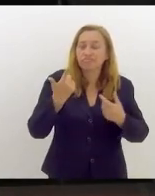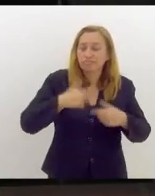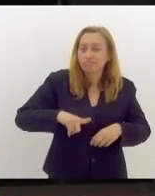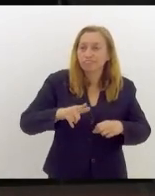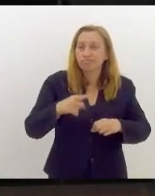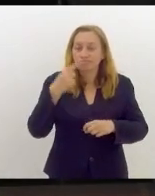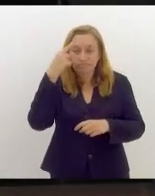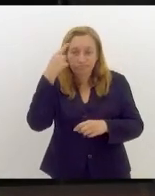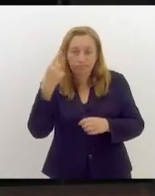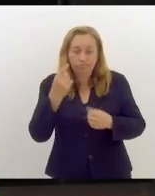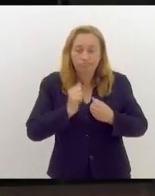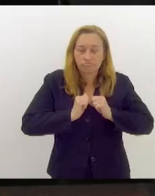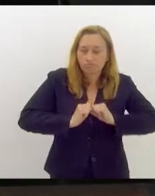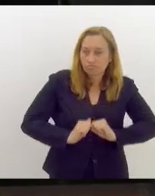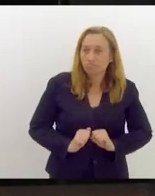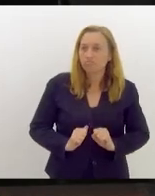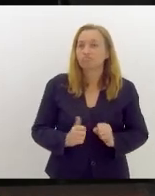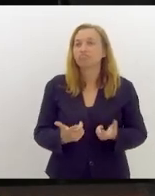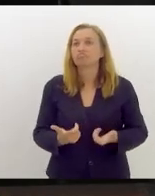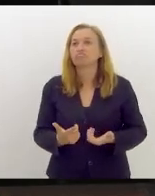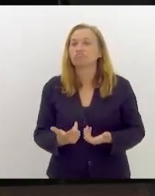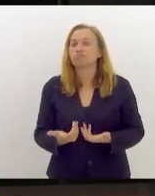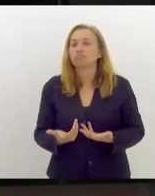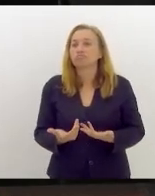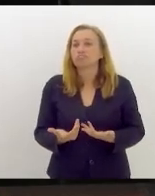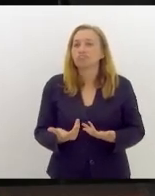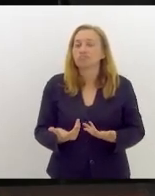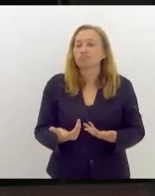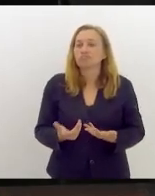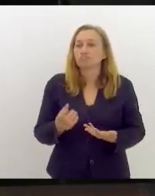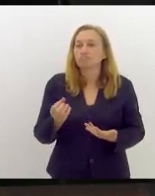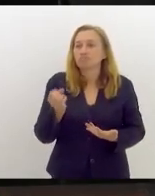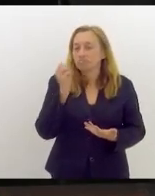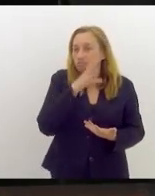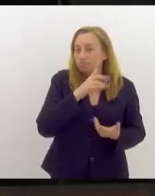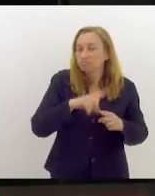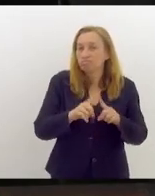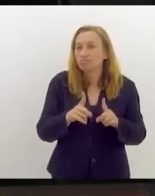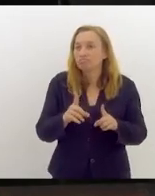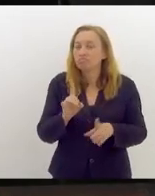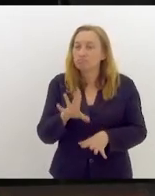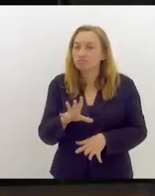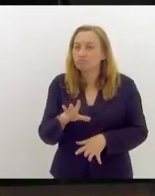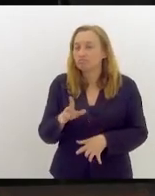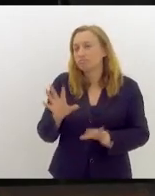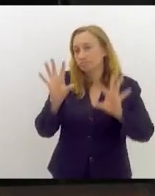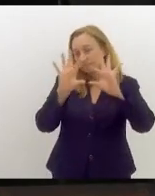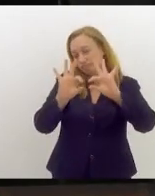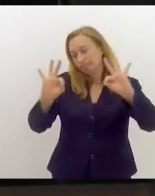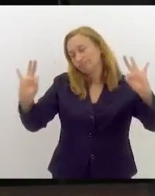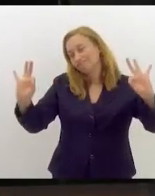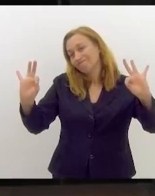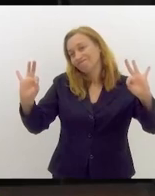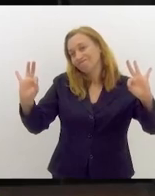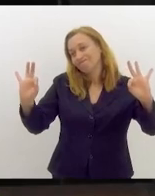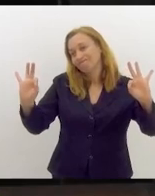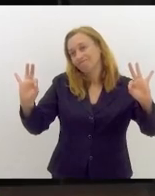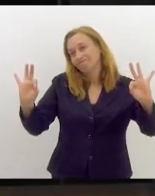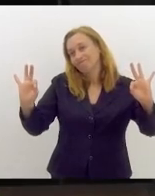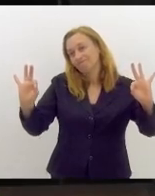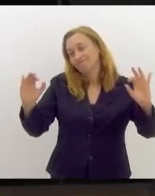que de novo apostou numa lógica absurda Mas eu só tenho uma coisa uma frase que eu que eu